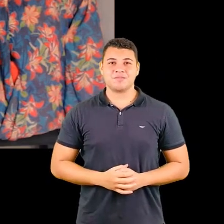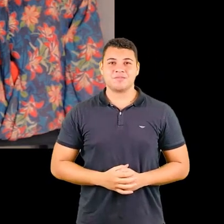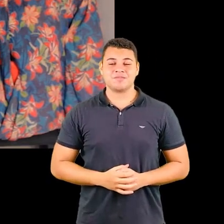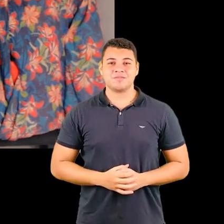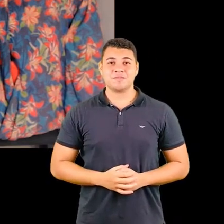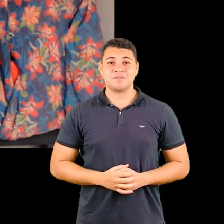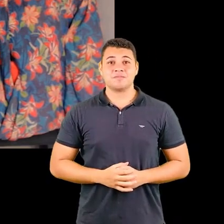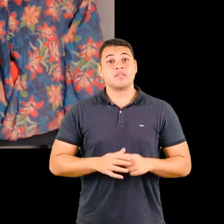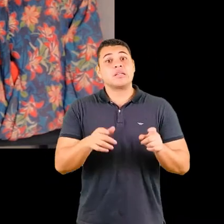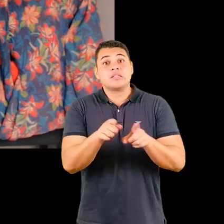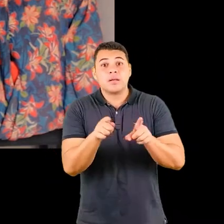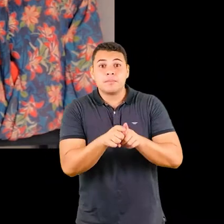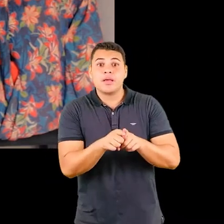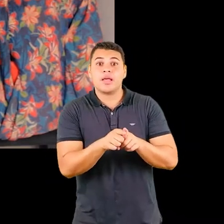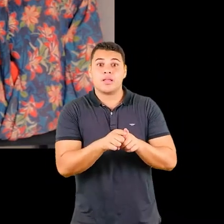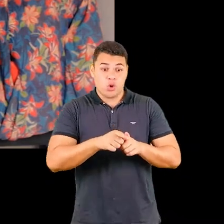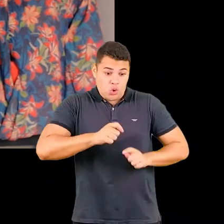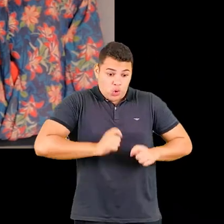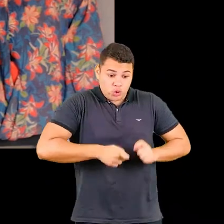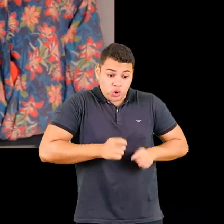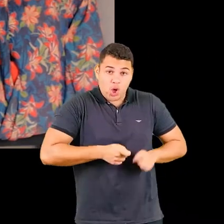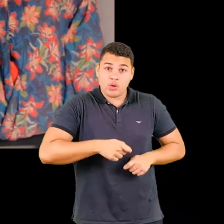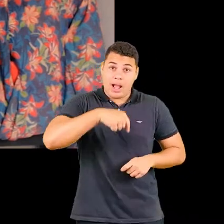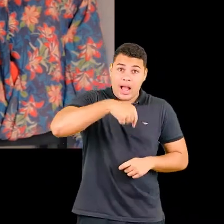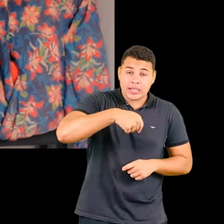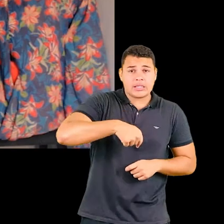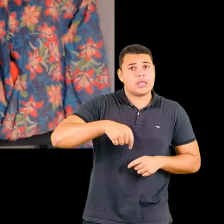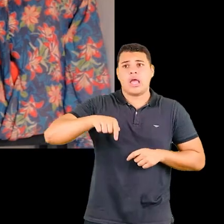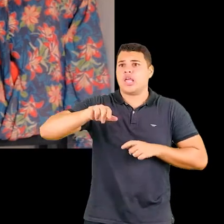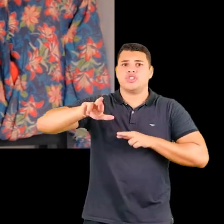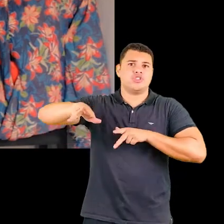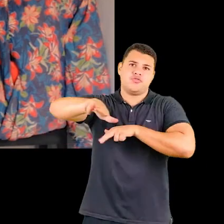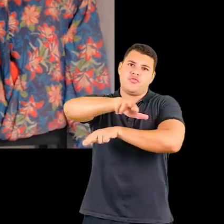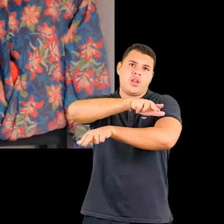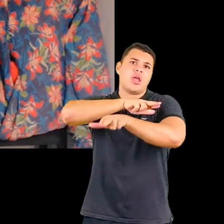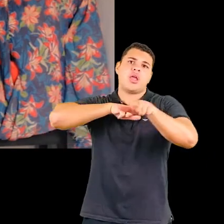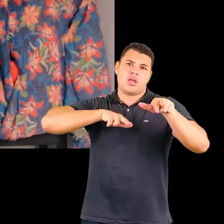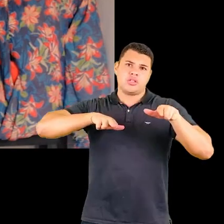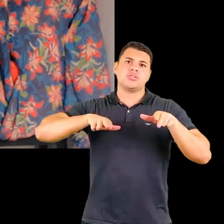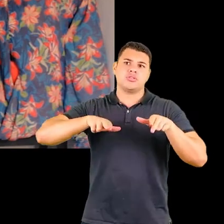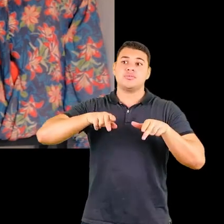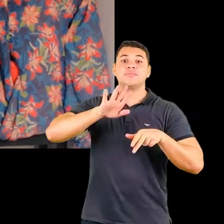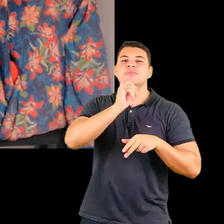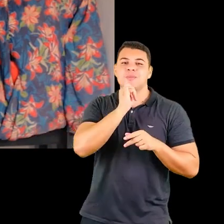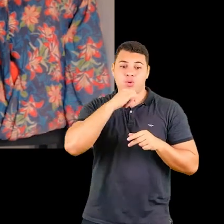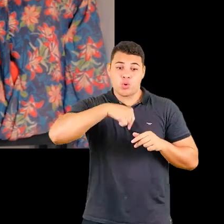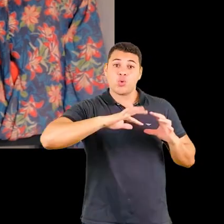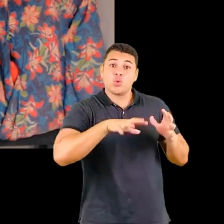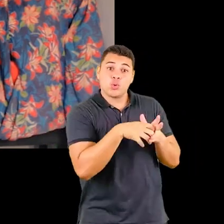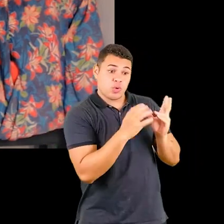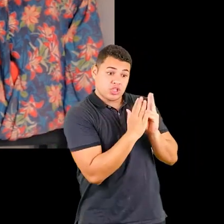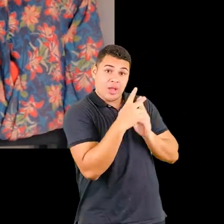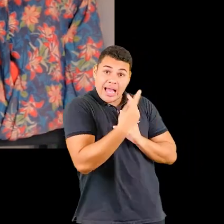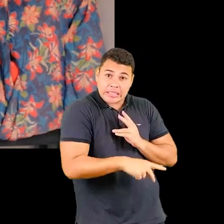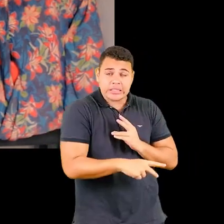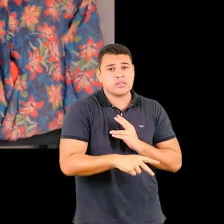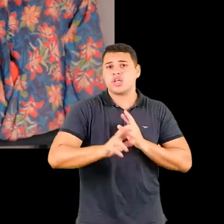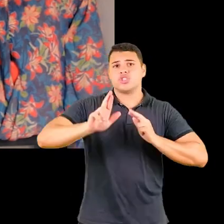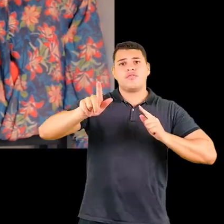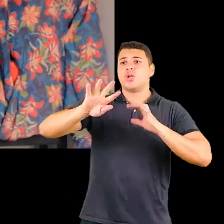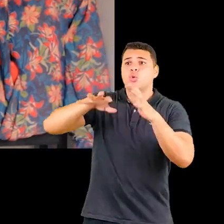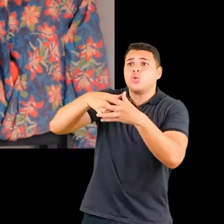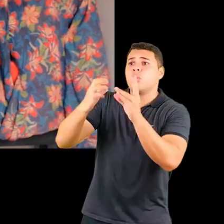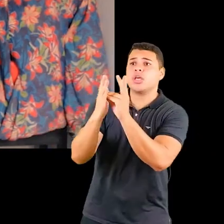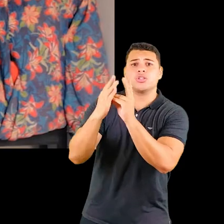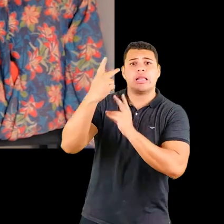os toques daqui é diferente dos outros toques dos outros índios, né? É muito diferente. Em pau d